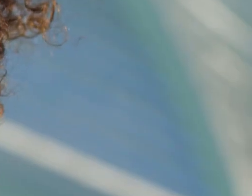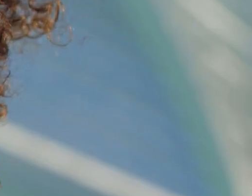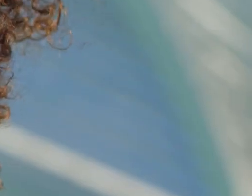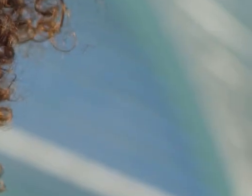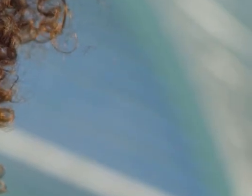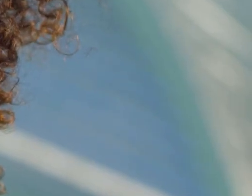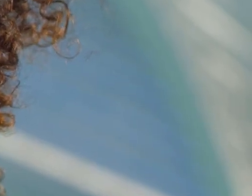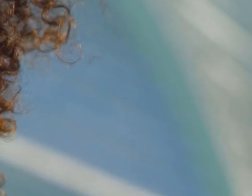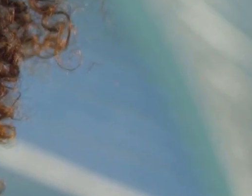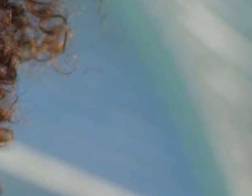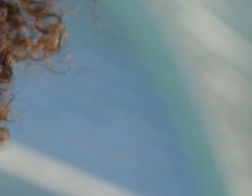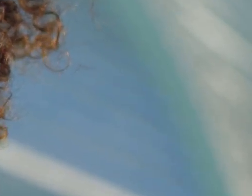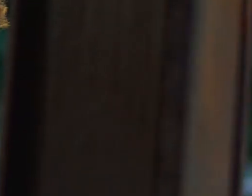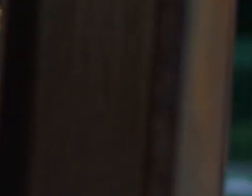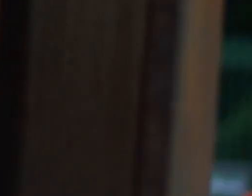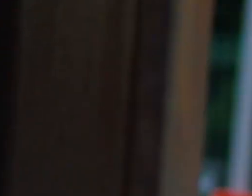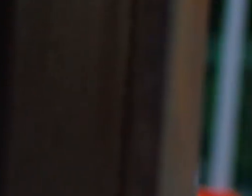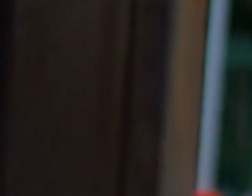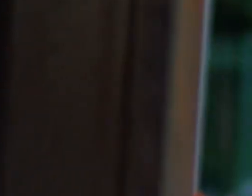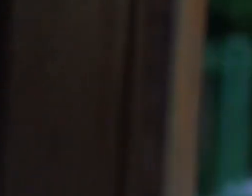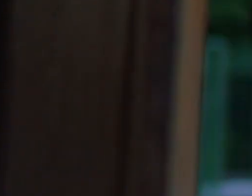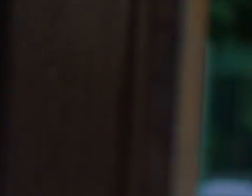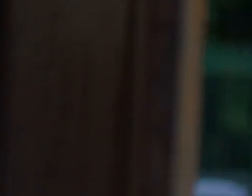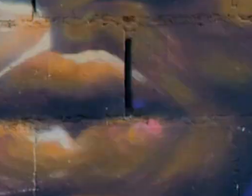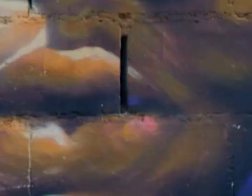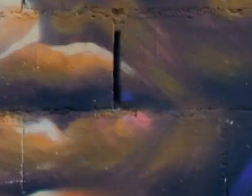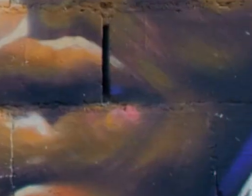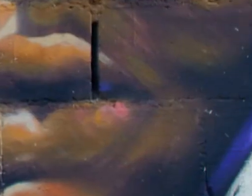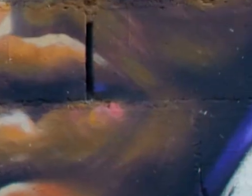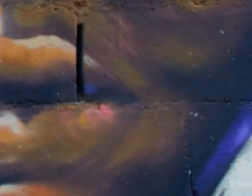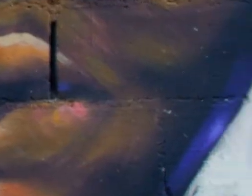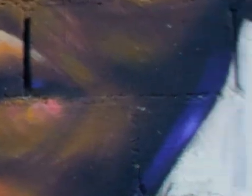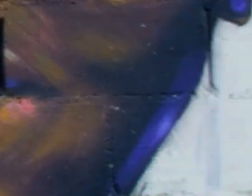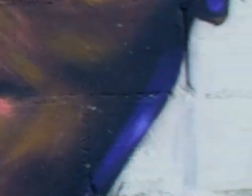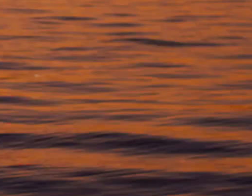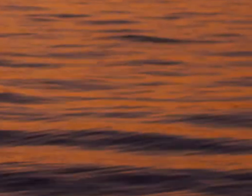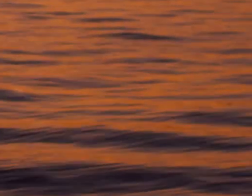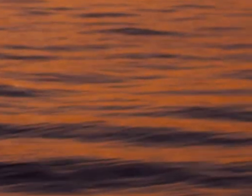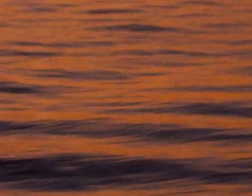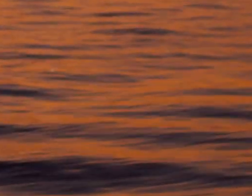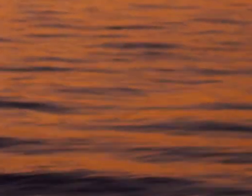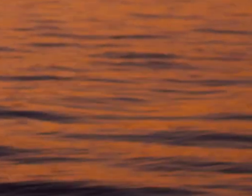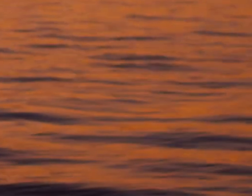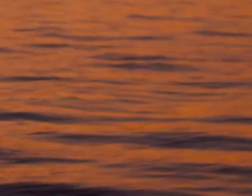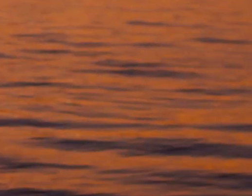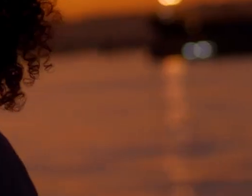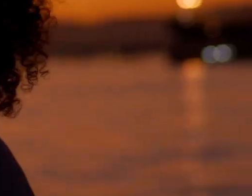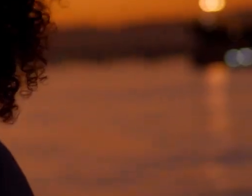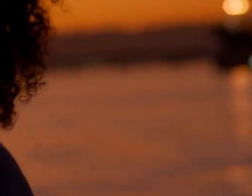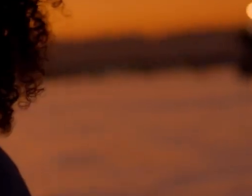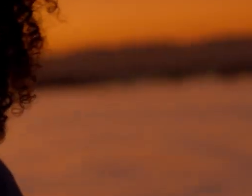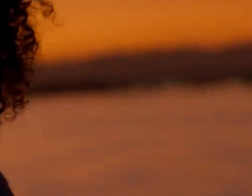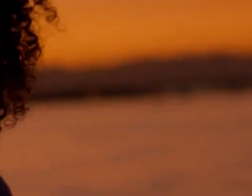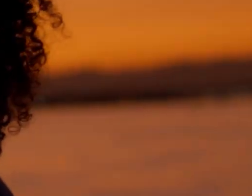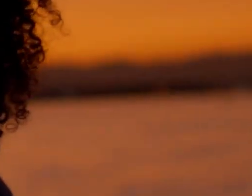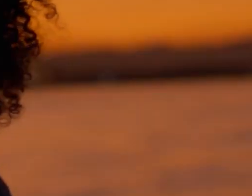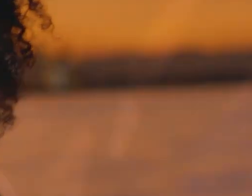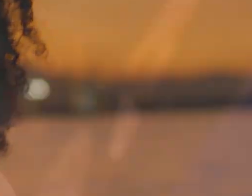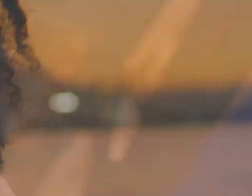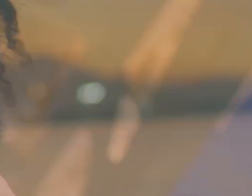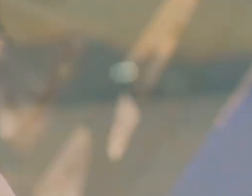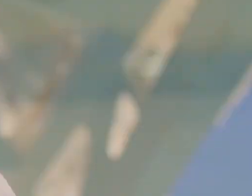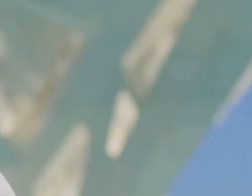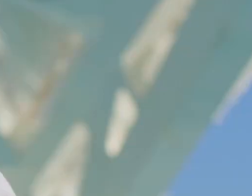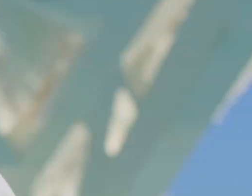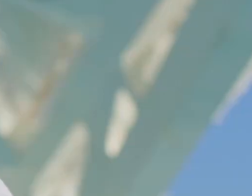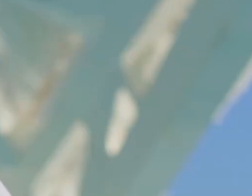Cada passo revela a sabedoria que nos trouxe até aqui. Unindo passado e futuro, criamos